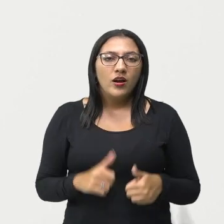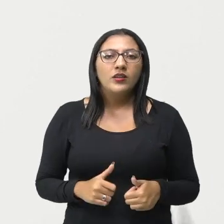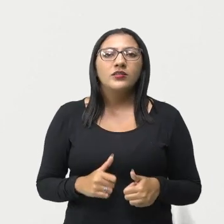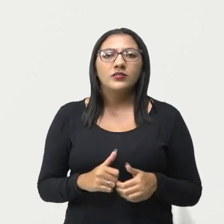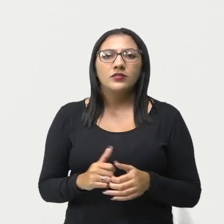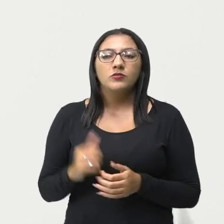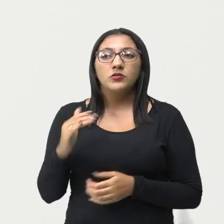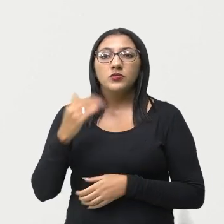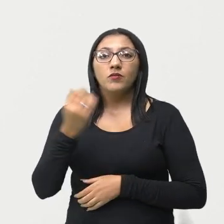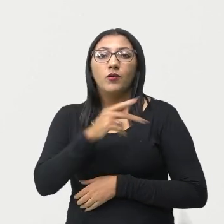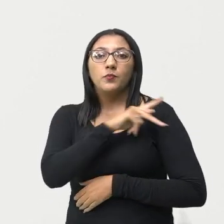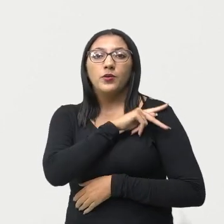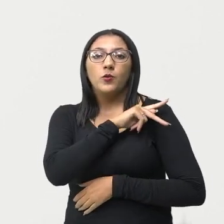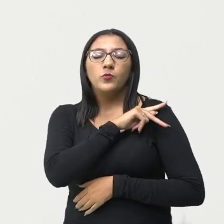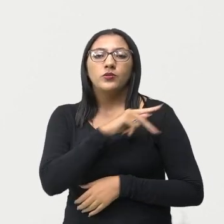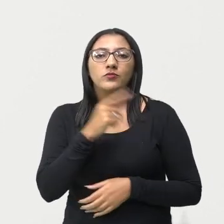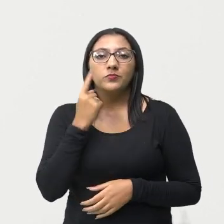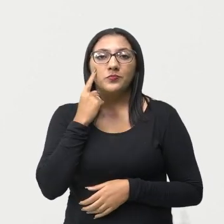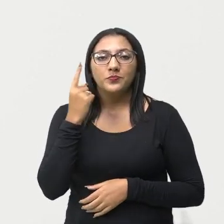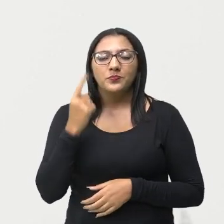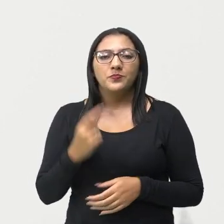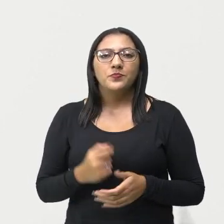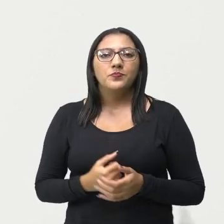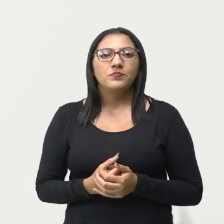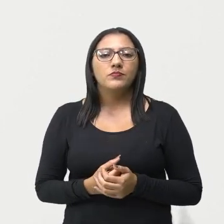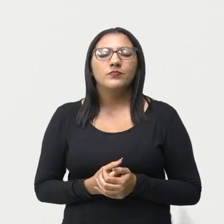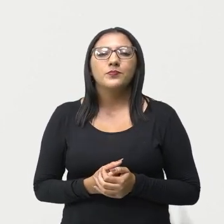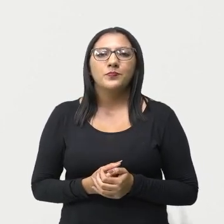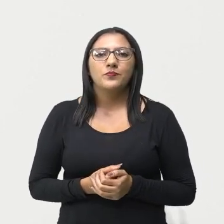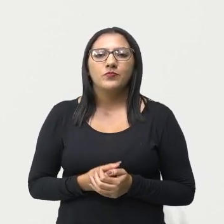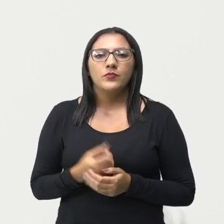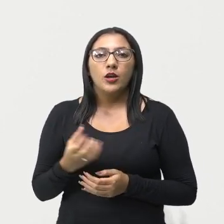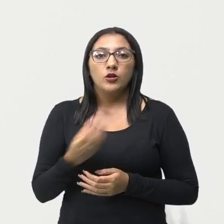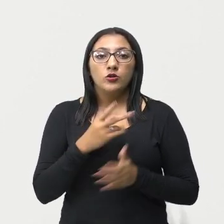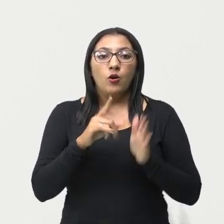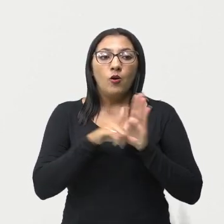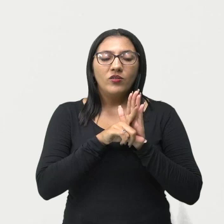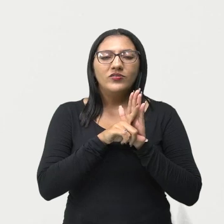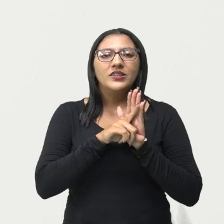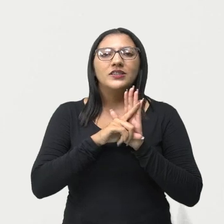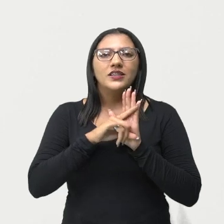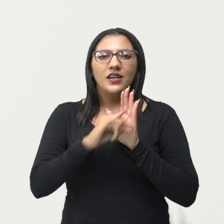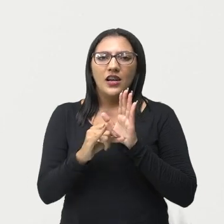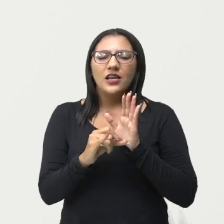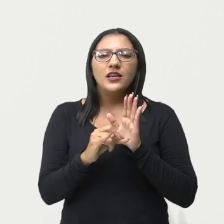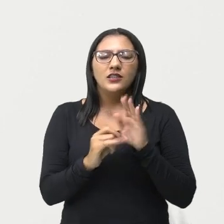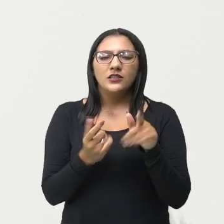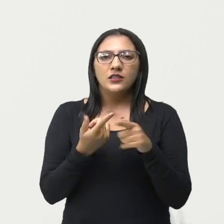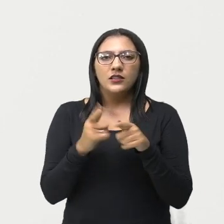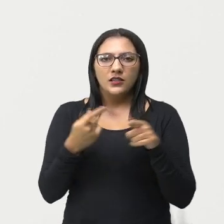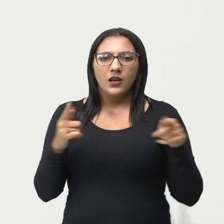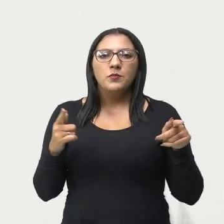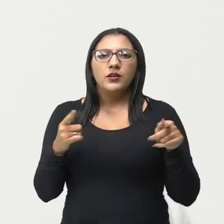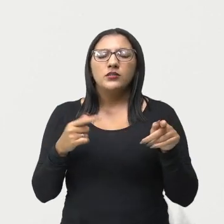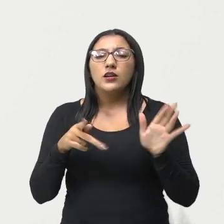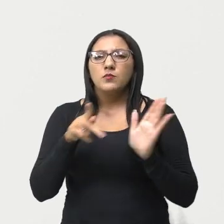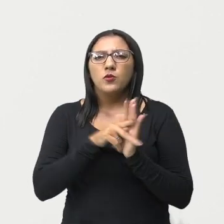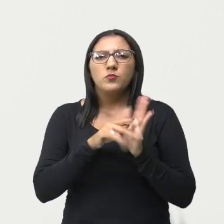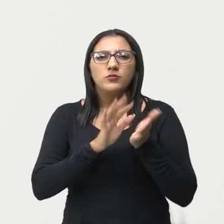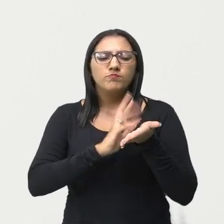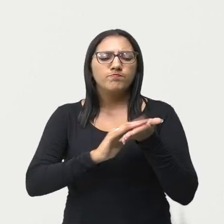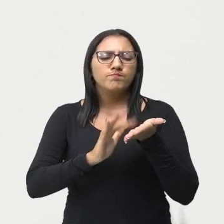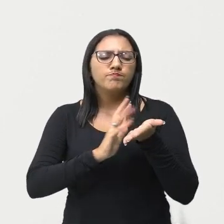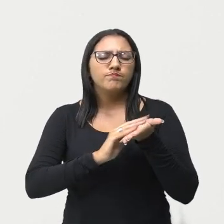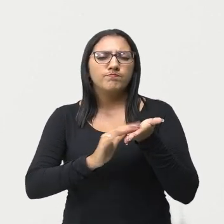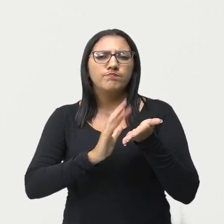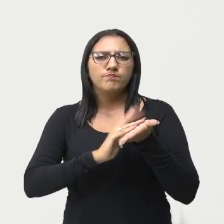do Piauí, certo? Então vamos lá. Nova lei ortográfica chega à escrita Braille. Todas as